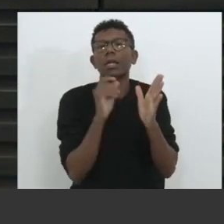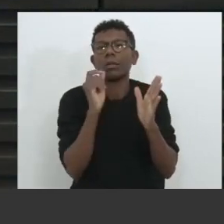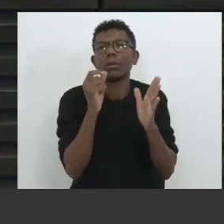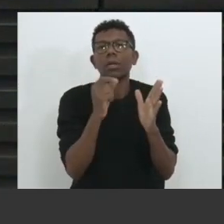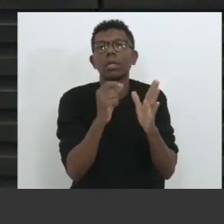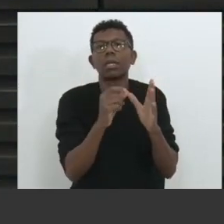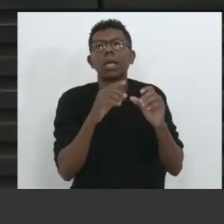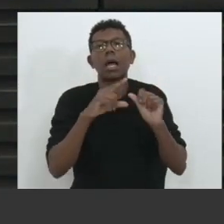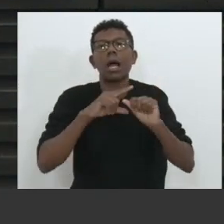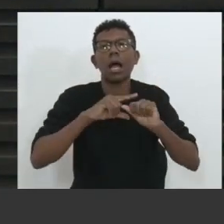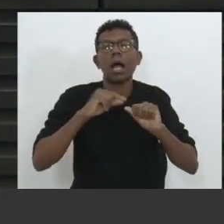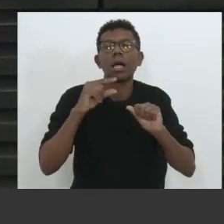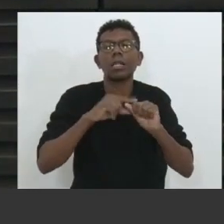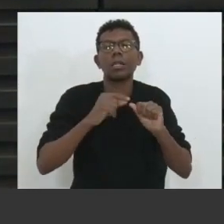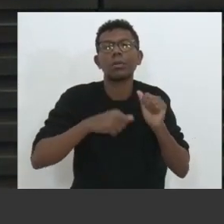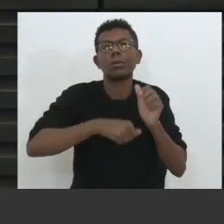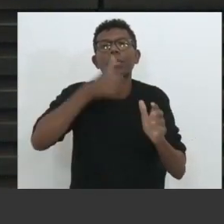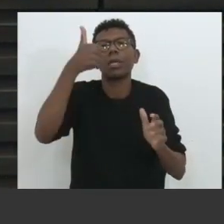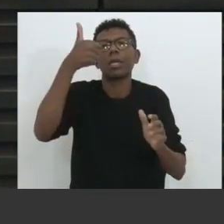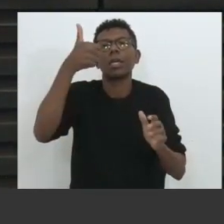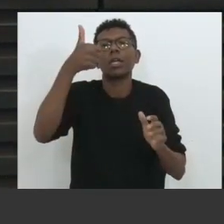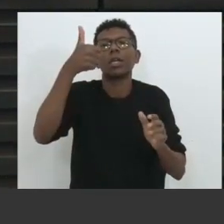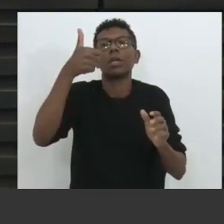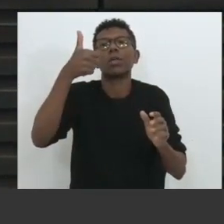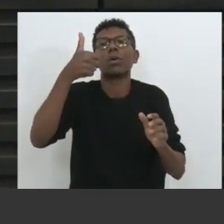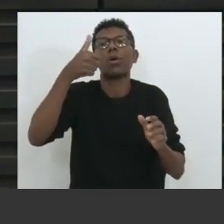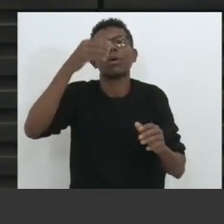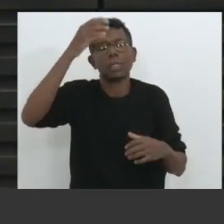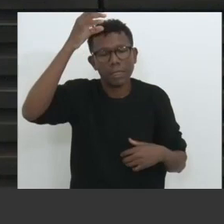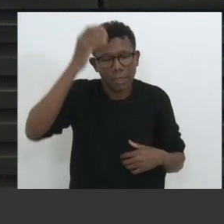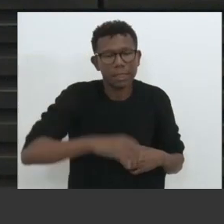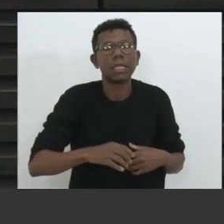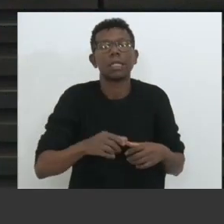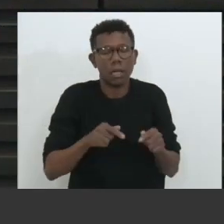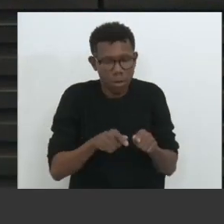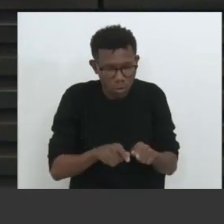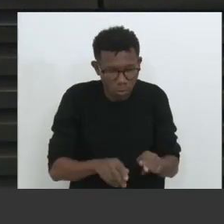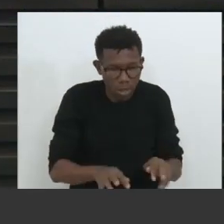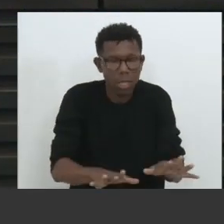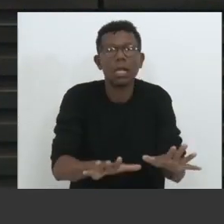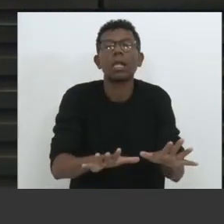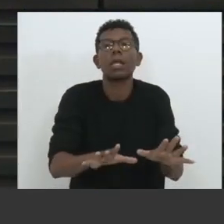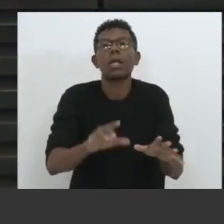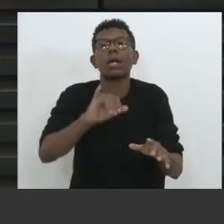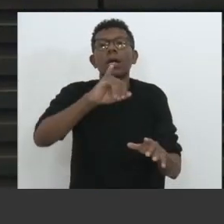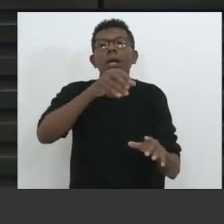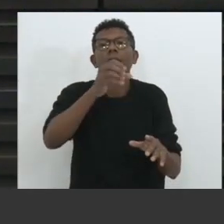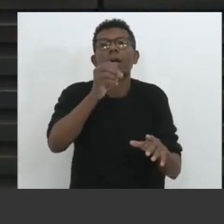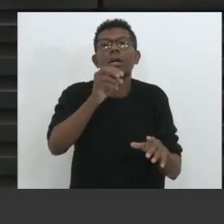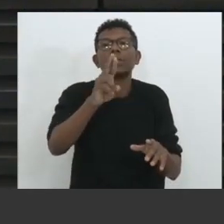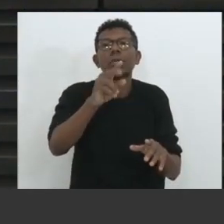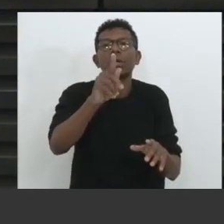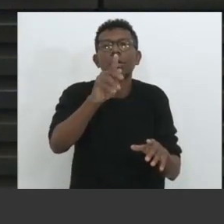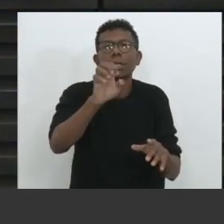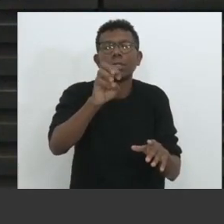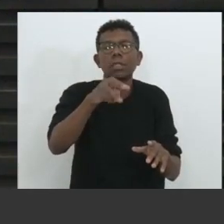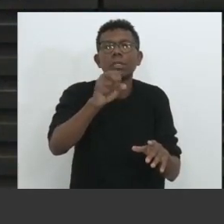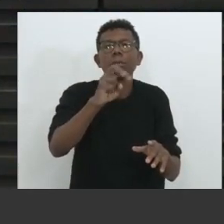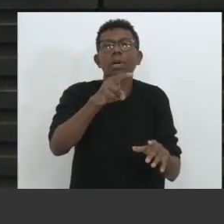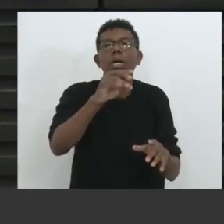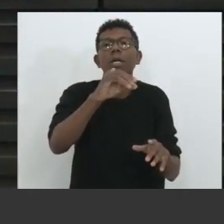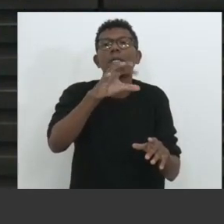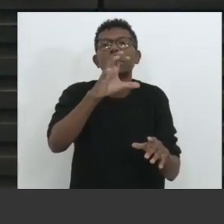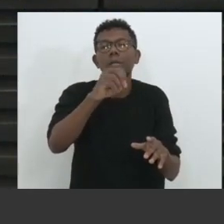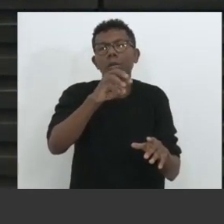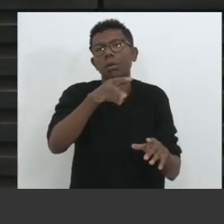Título honorífico de Cidadão guarulhense ao ilustríssimo Senhor Jorge Márcio Miranda Santana